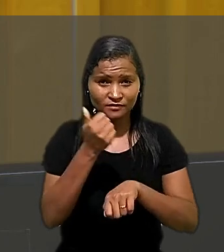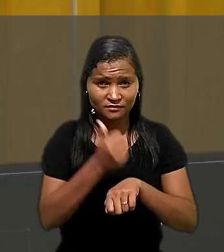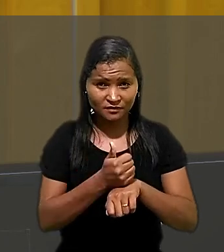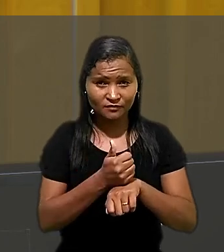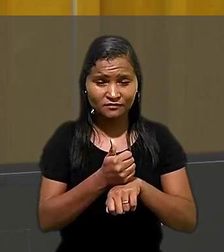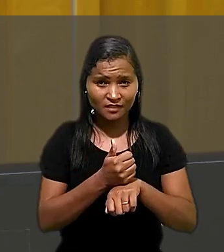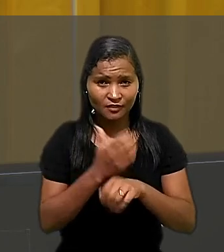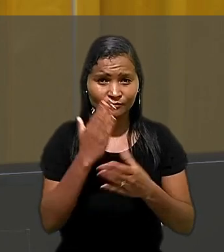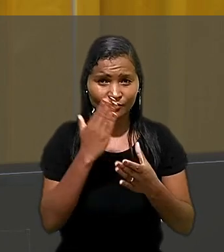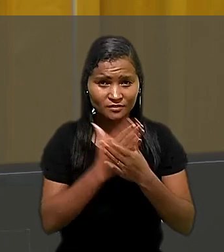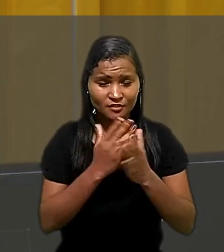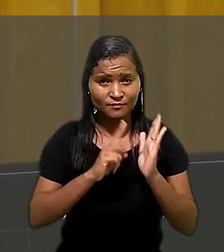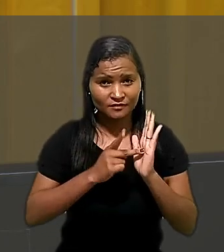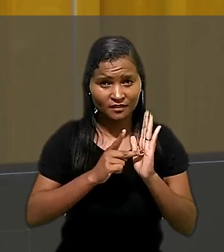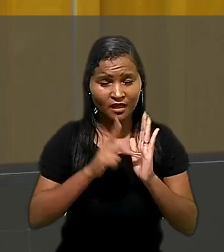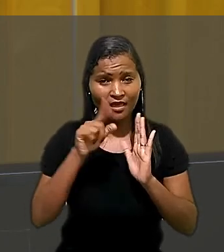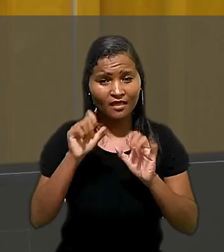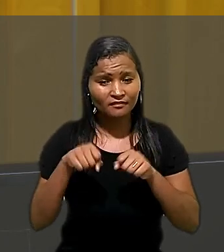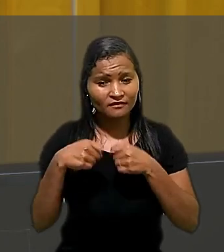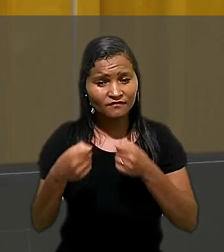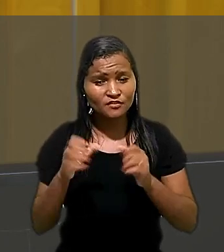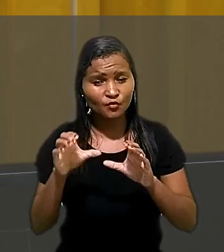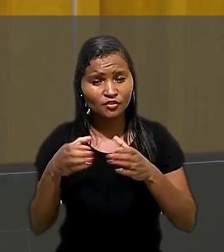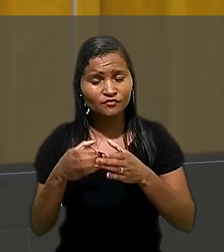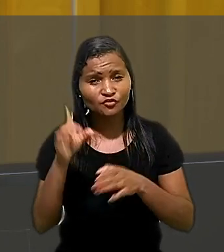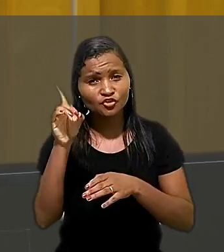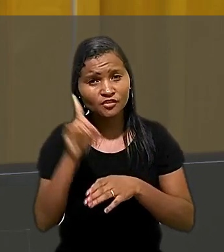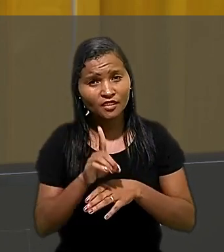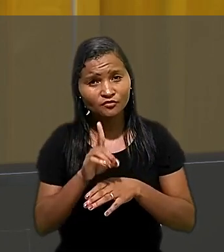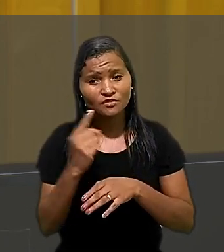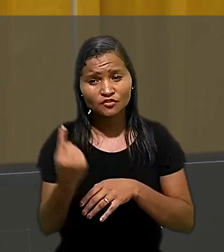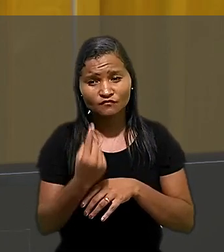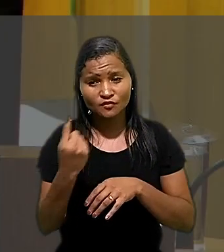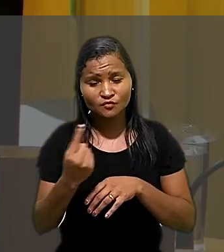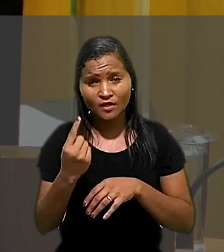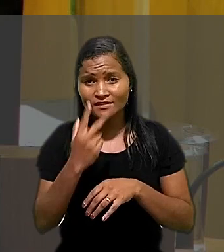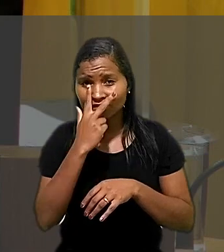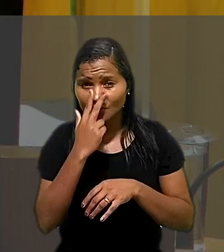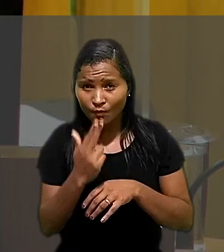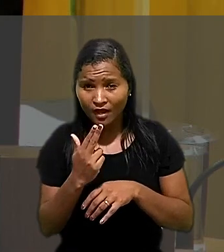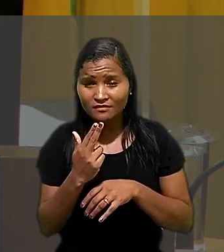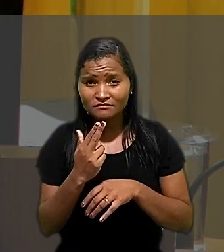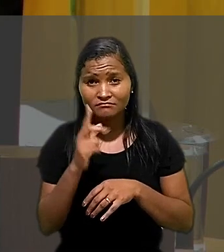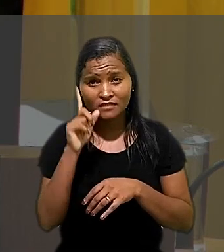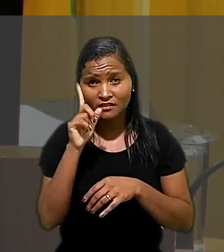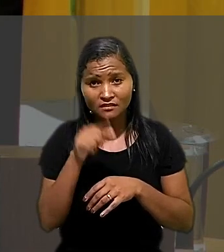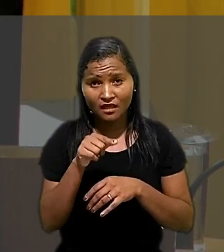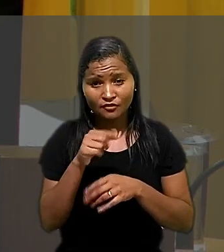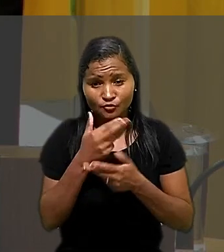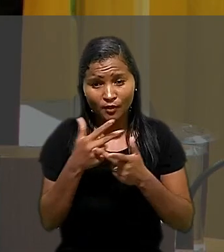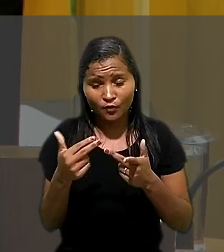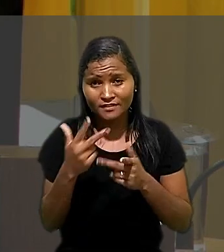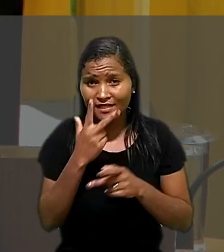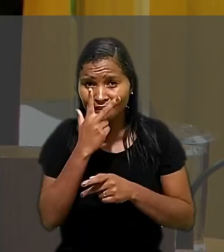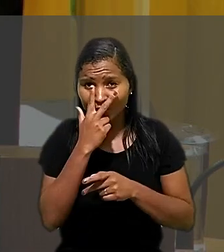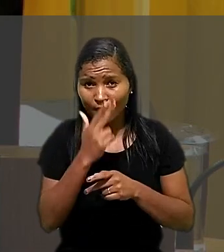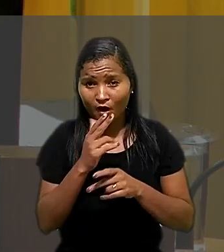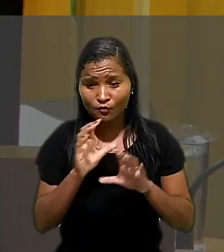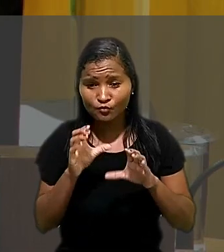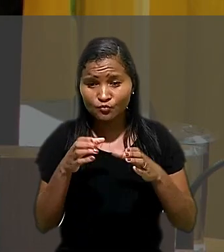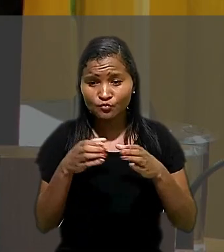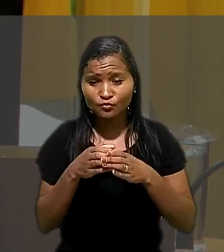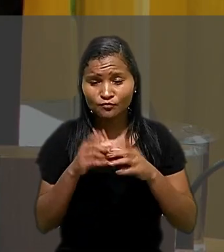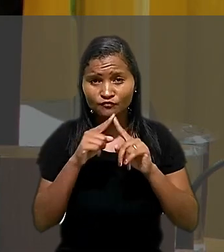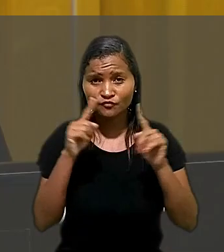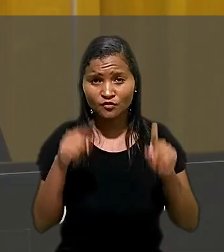pelo sindicato é a defesa coletiva de direitos individuais homogêneos, que decorrem de uma origem comum relativamente a um grupo